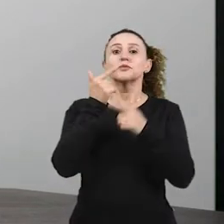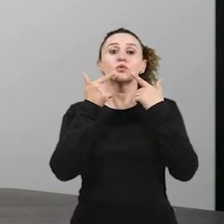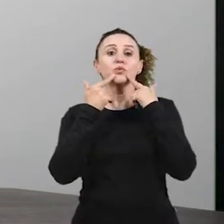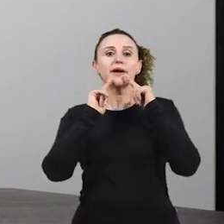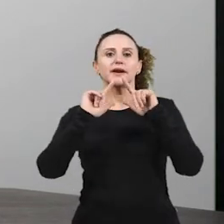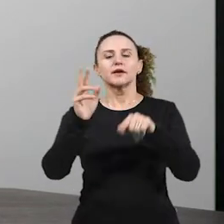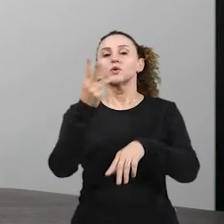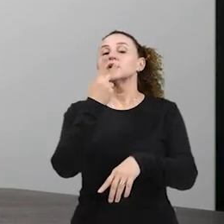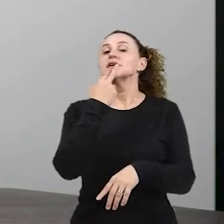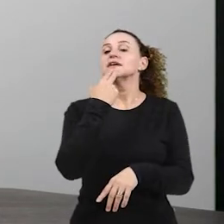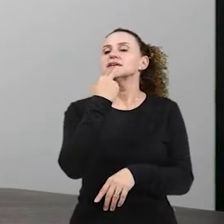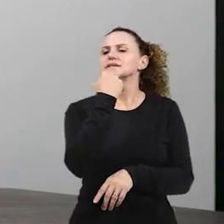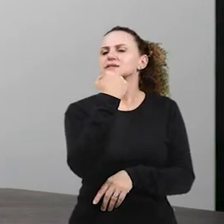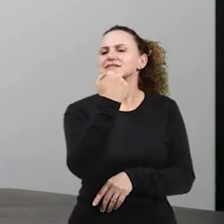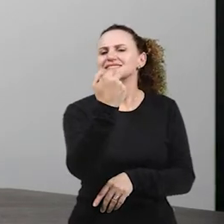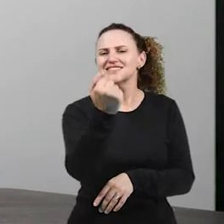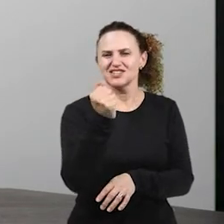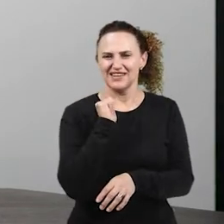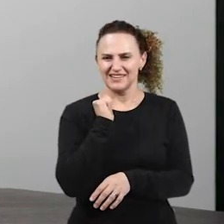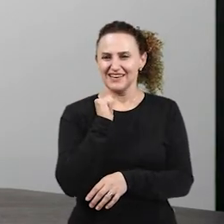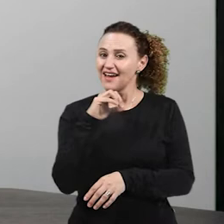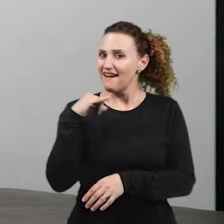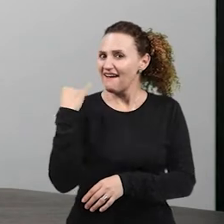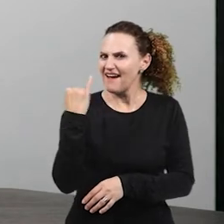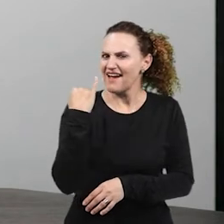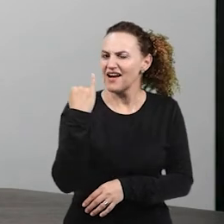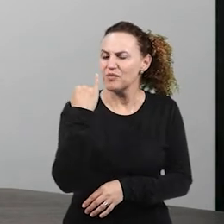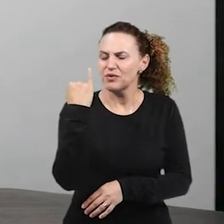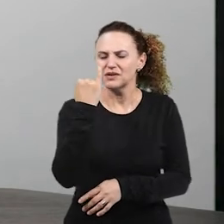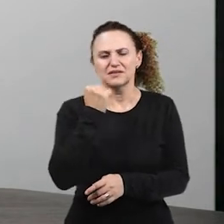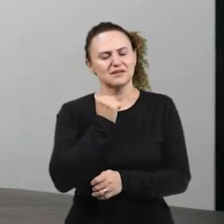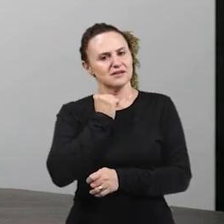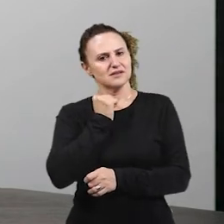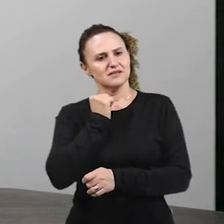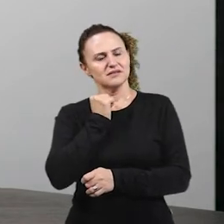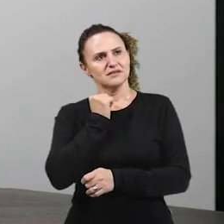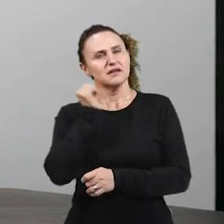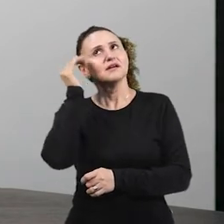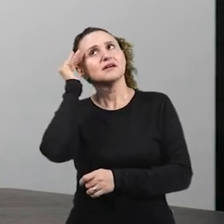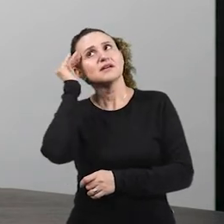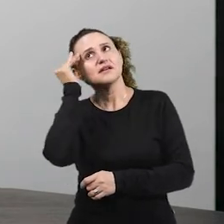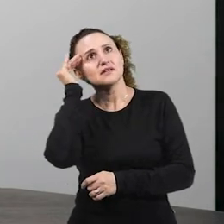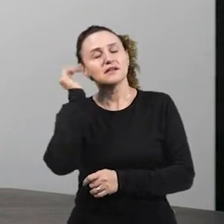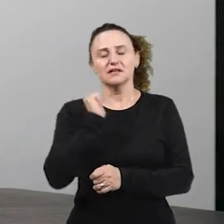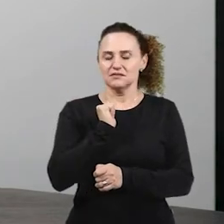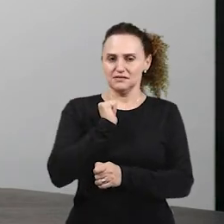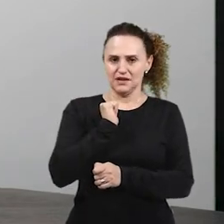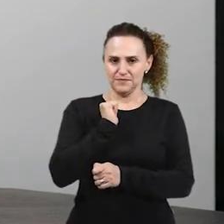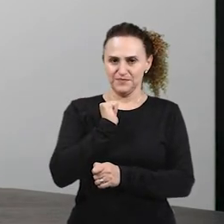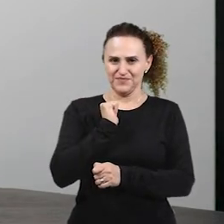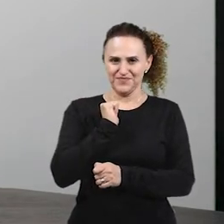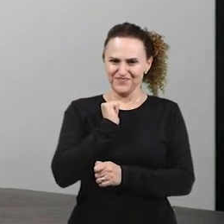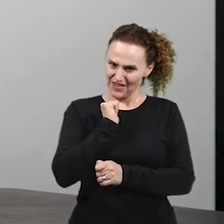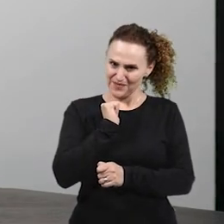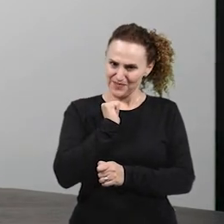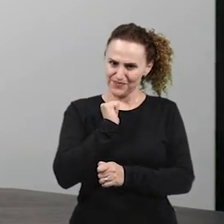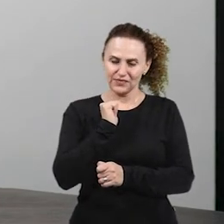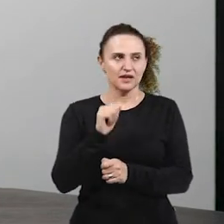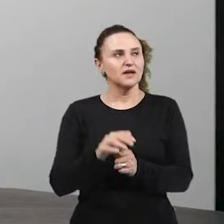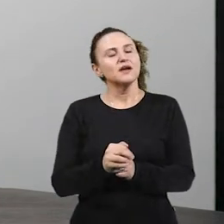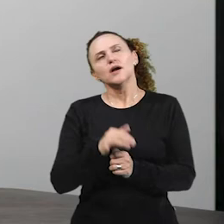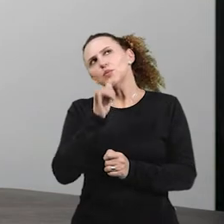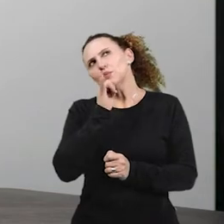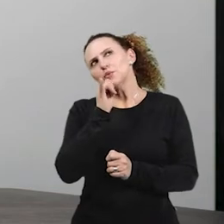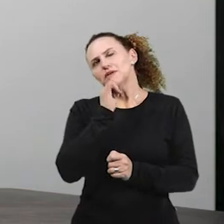exemplo é necessário entender como que funciona um esses sons naquela língua porque por exemplo no inglês nós